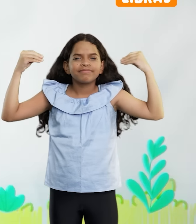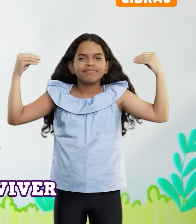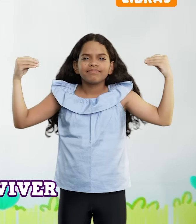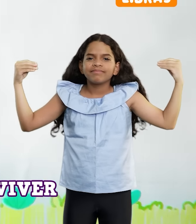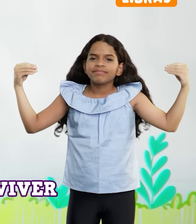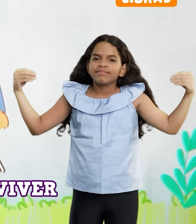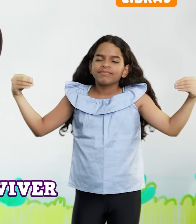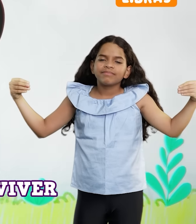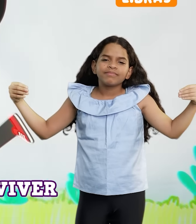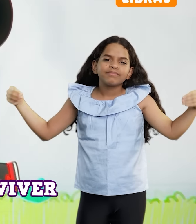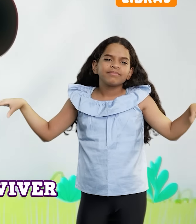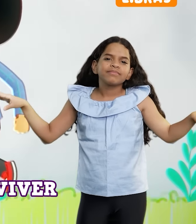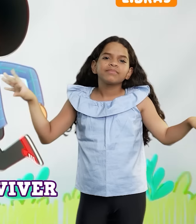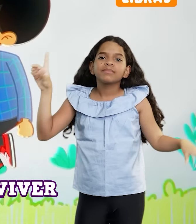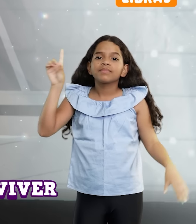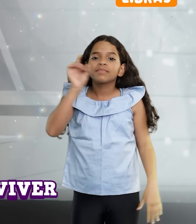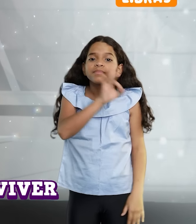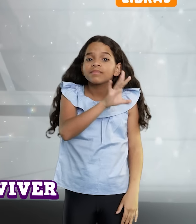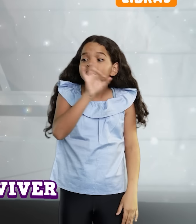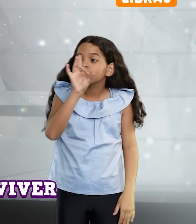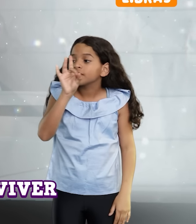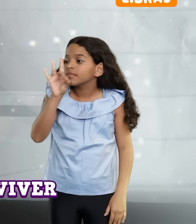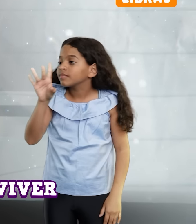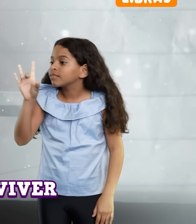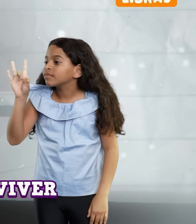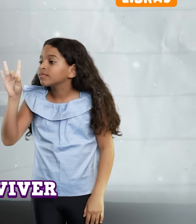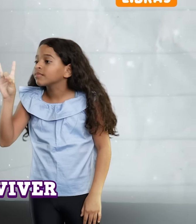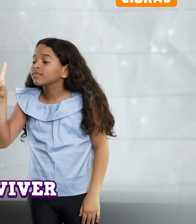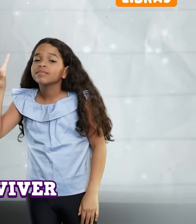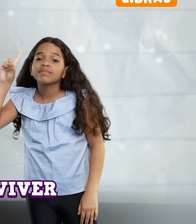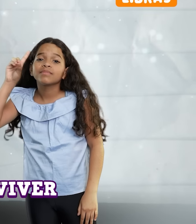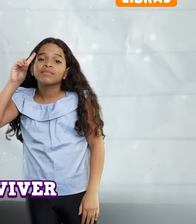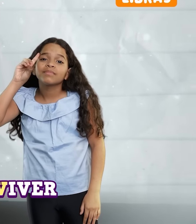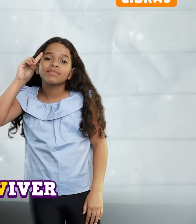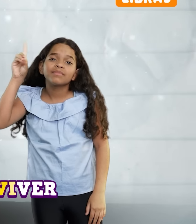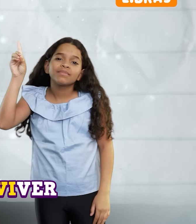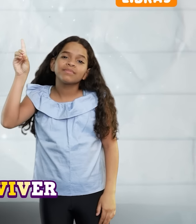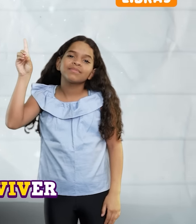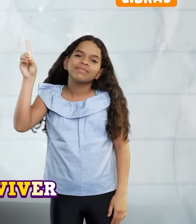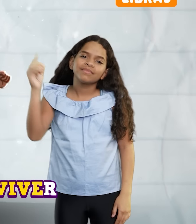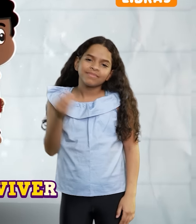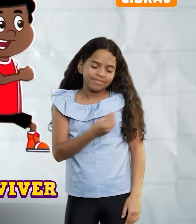crescer, cada dia sua vida